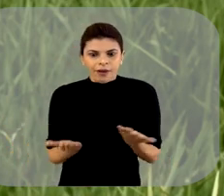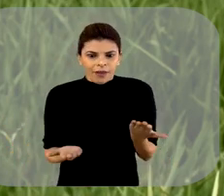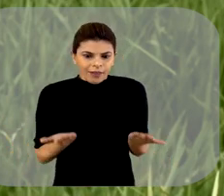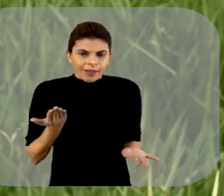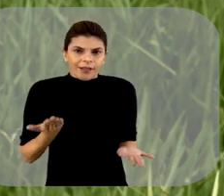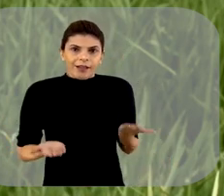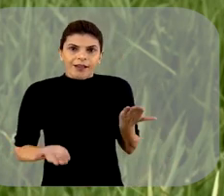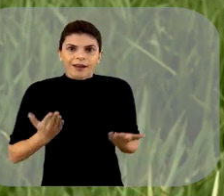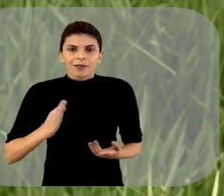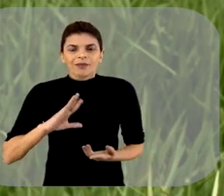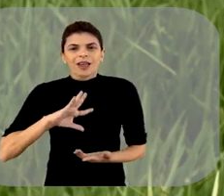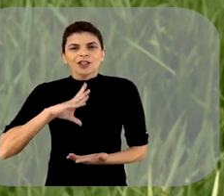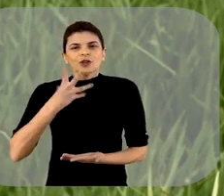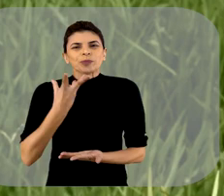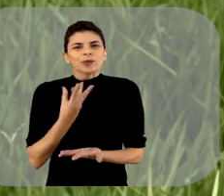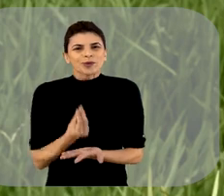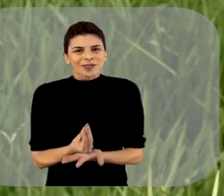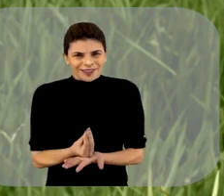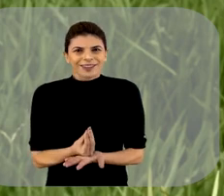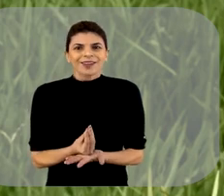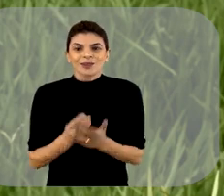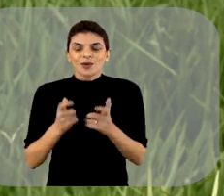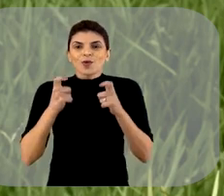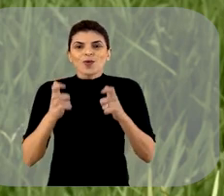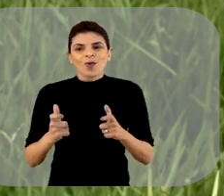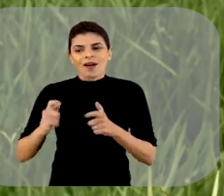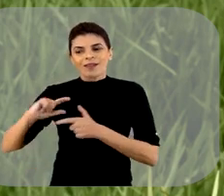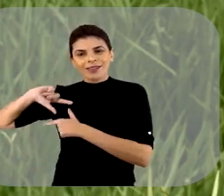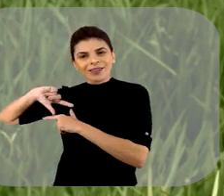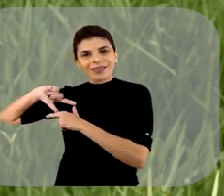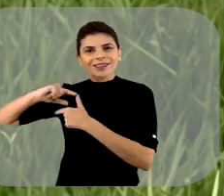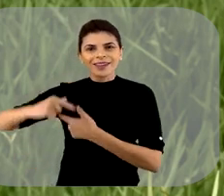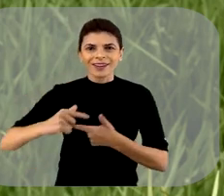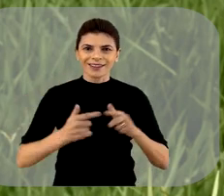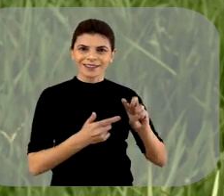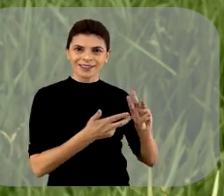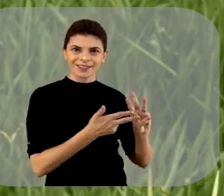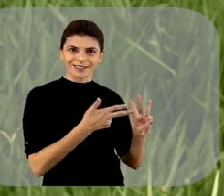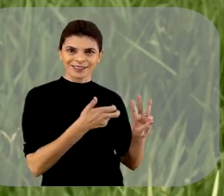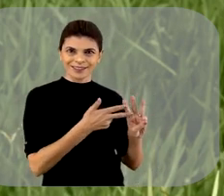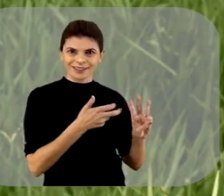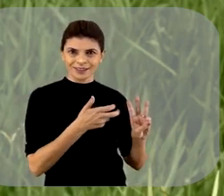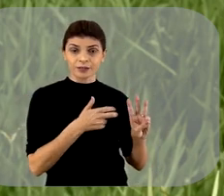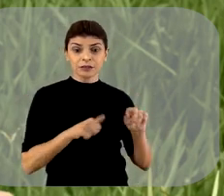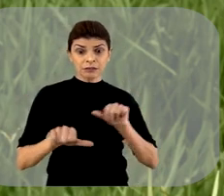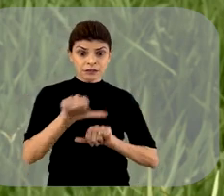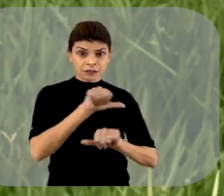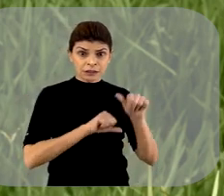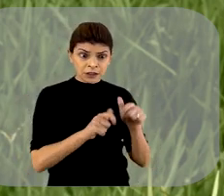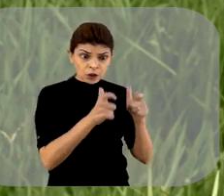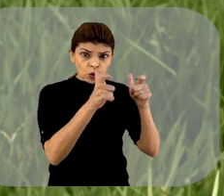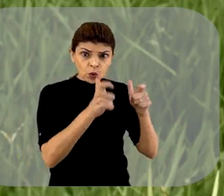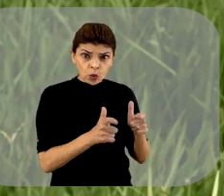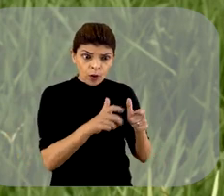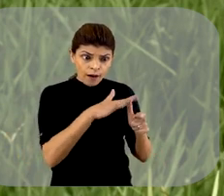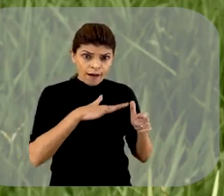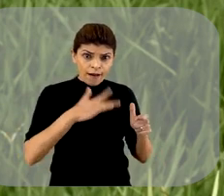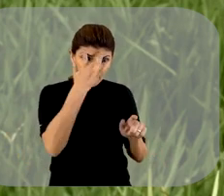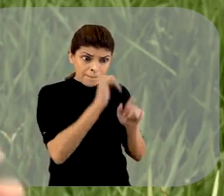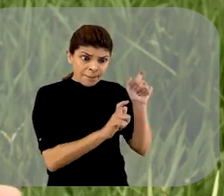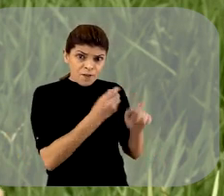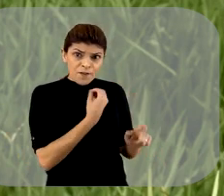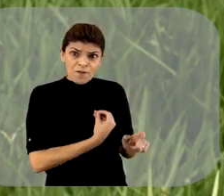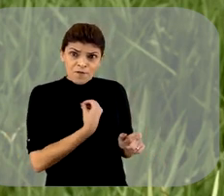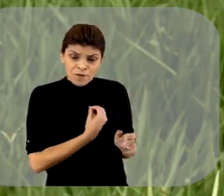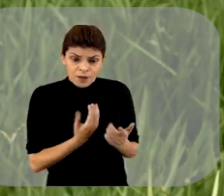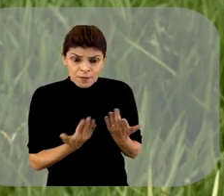da espiritualidade do território tradicionais indígena. Então, se o território está equilibrado, está tudo